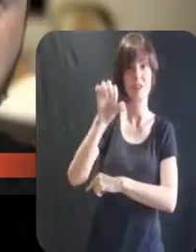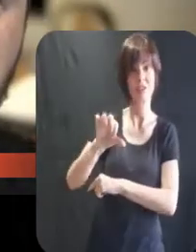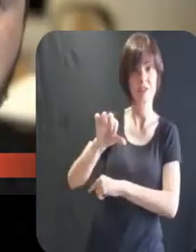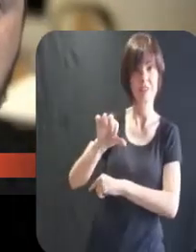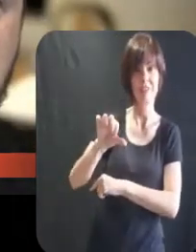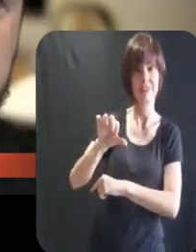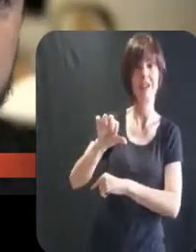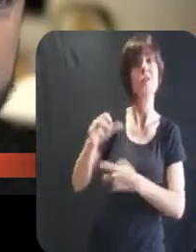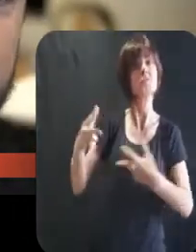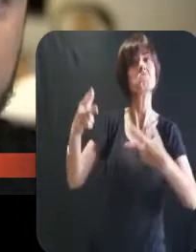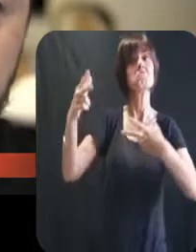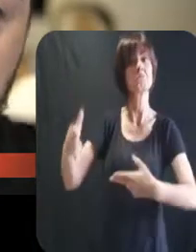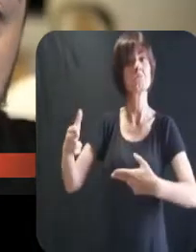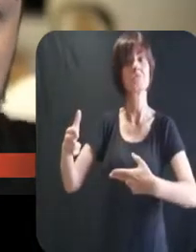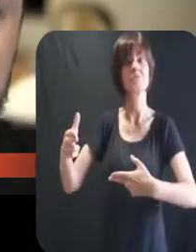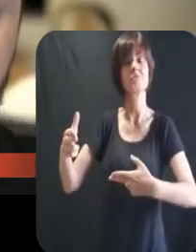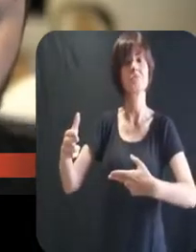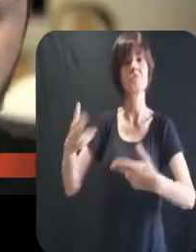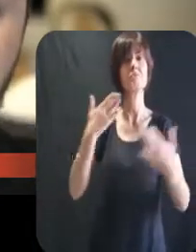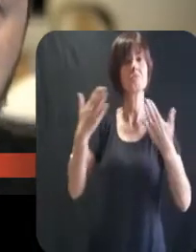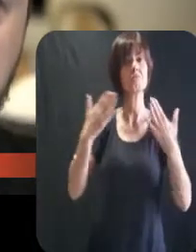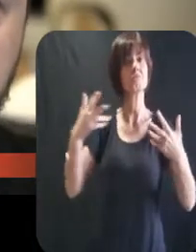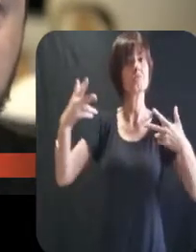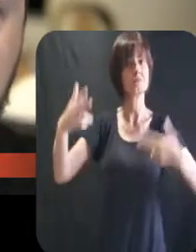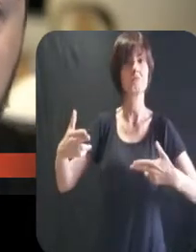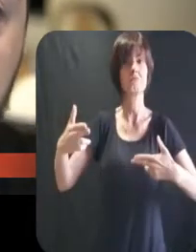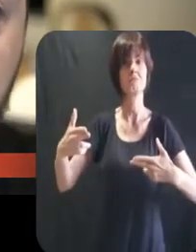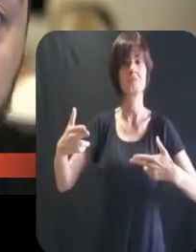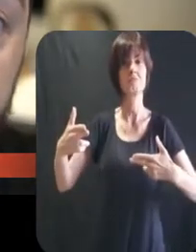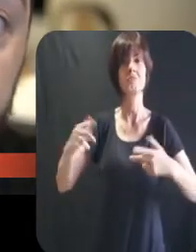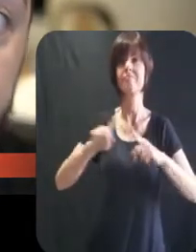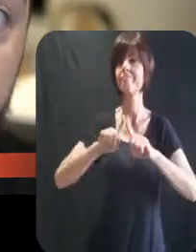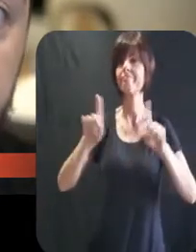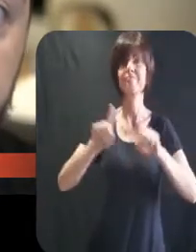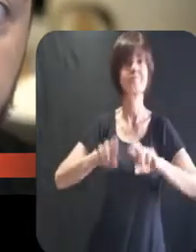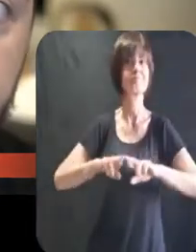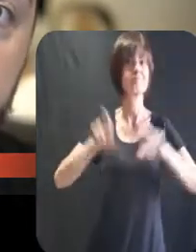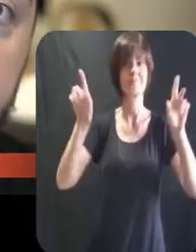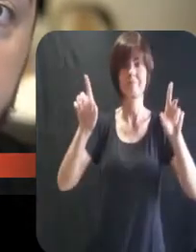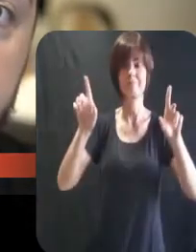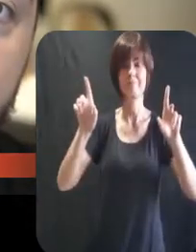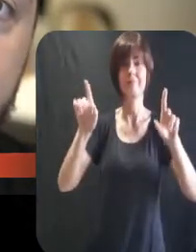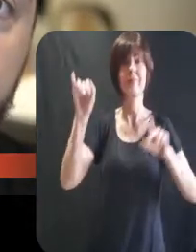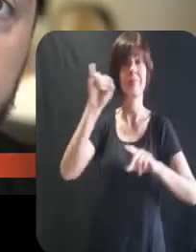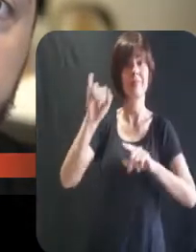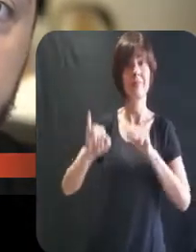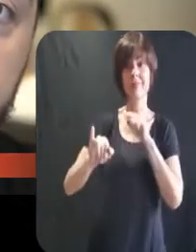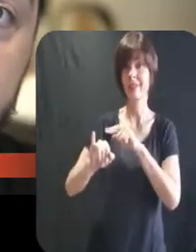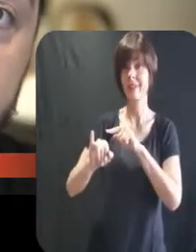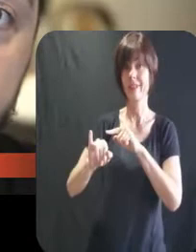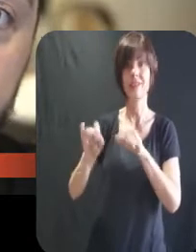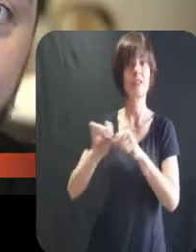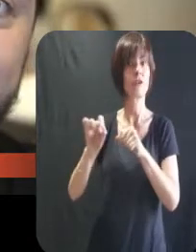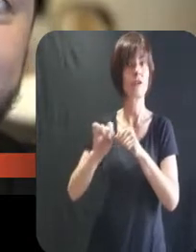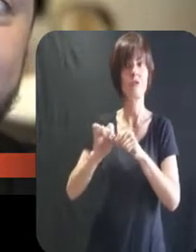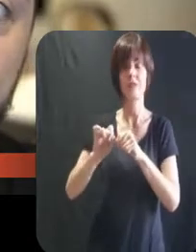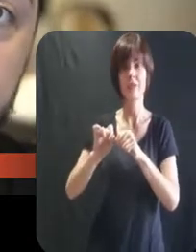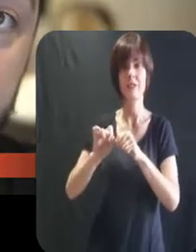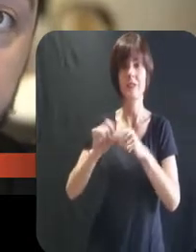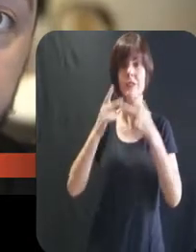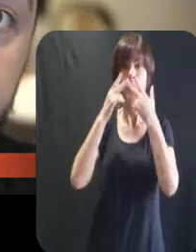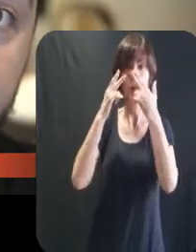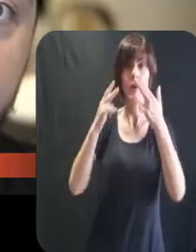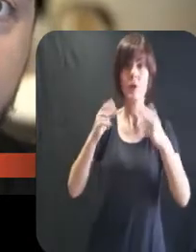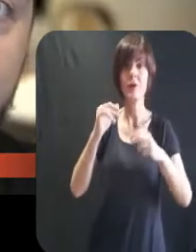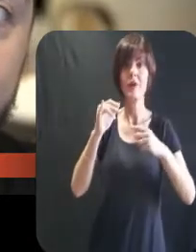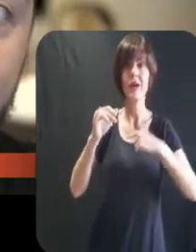Itália agora, se você olhasse para eles dia 19, você podia falar, os dois têm o mesmo número de mortes, eles estão numa situação parecida, mas eles não